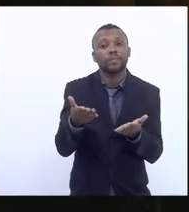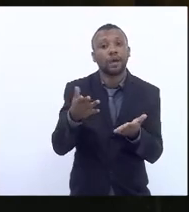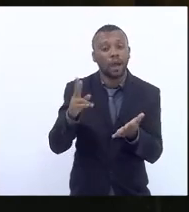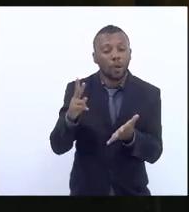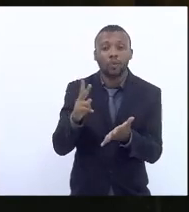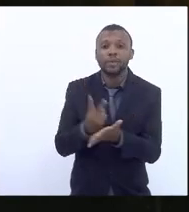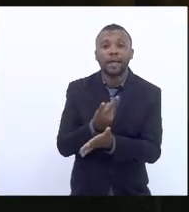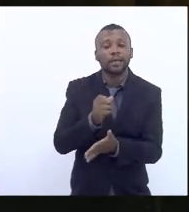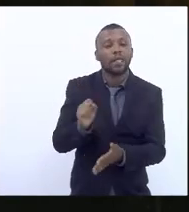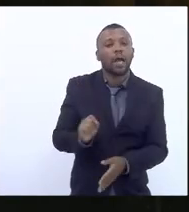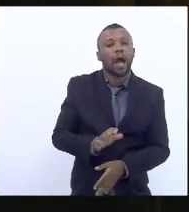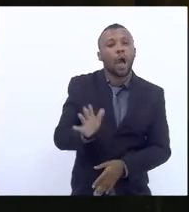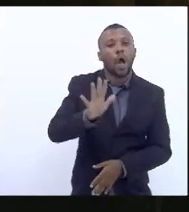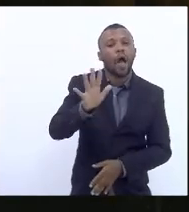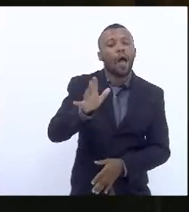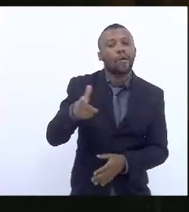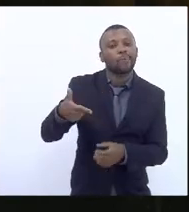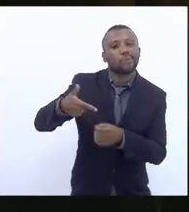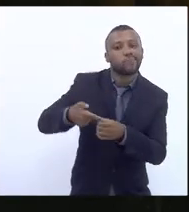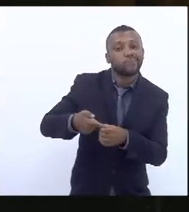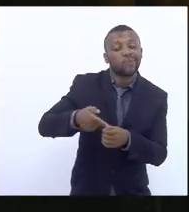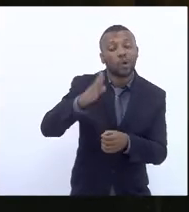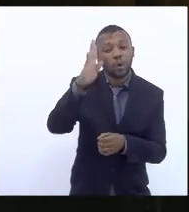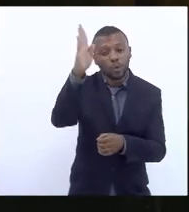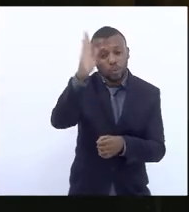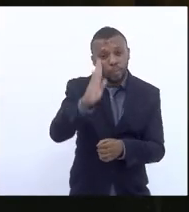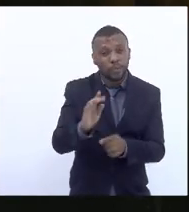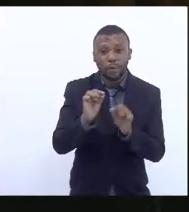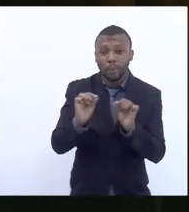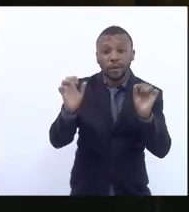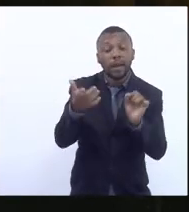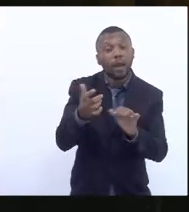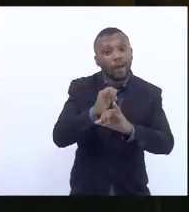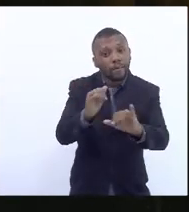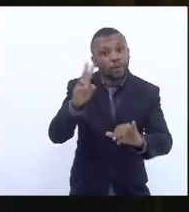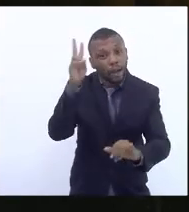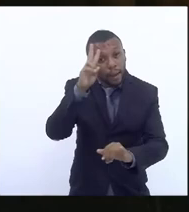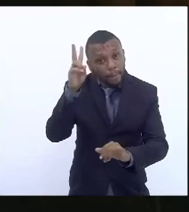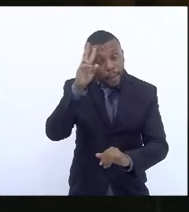encarecer os combustíveis no nosso país, quero lembrar para todos